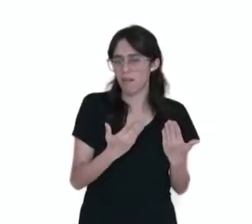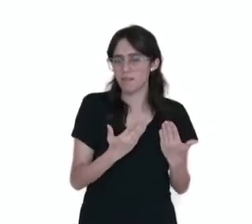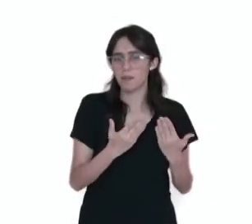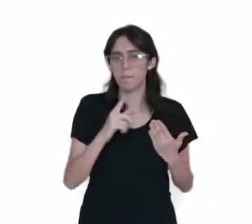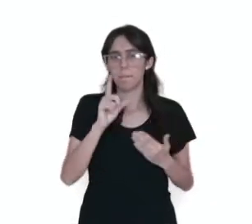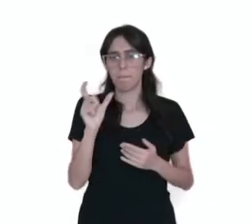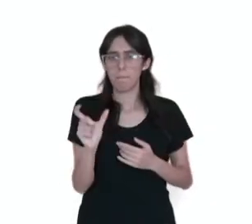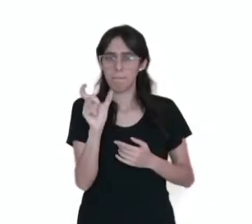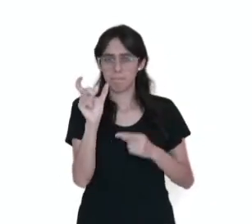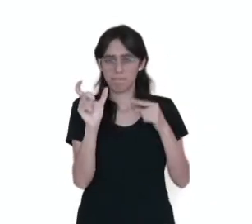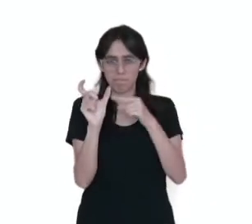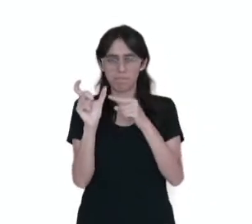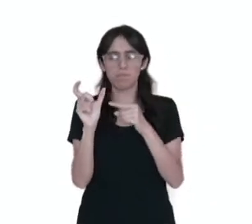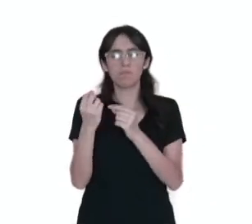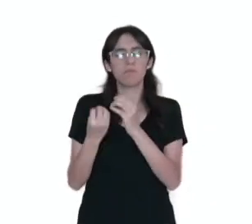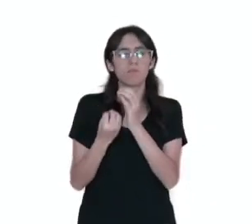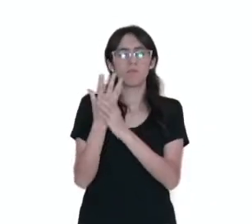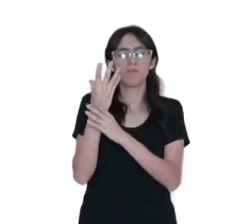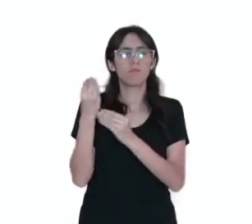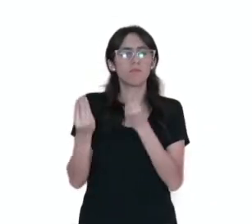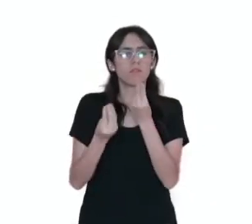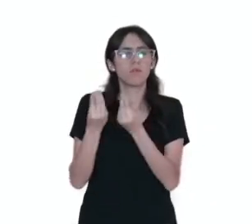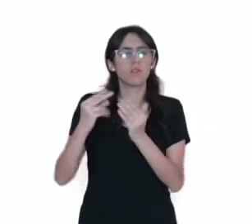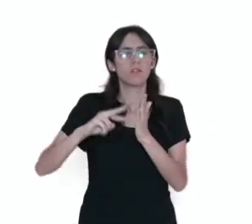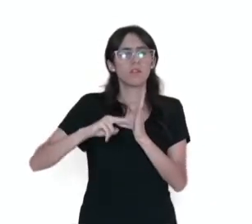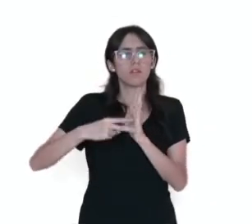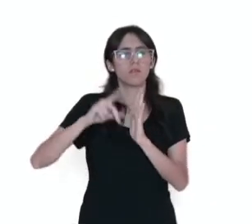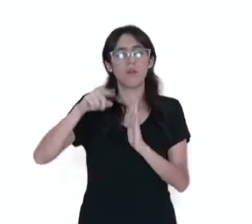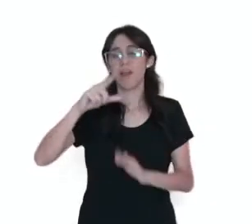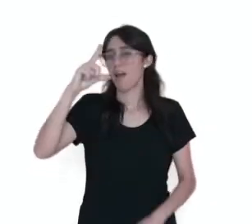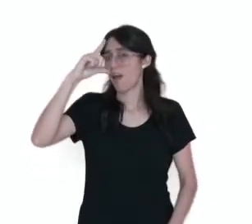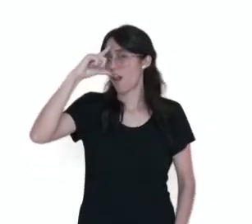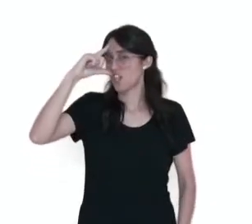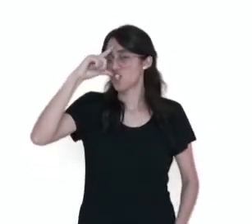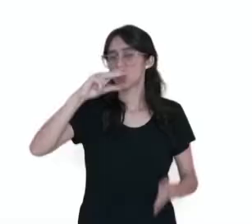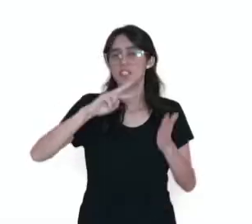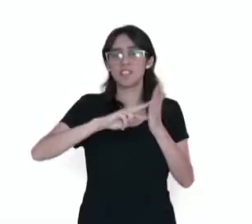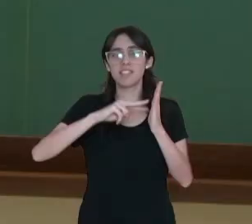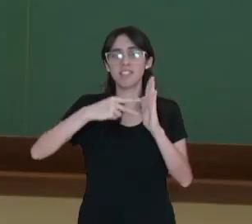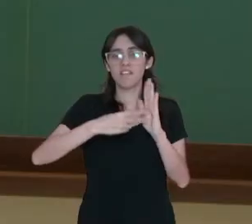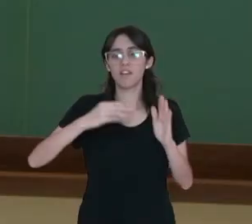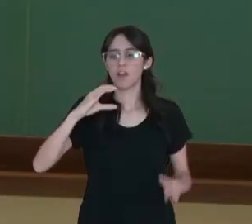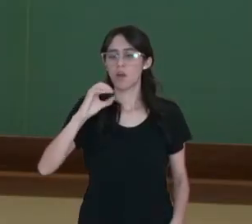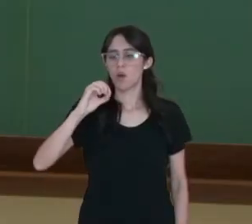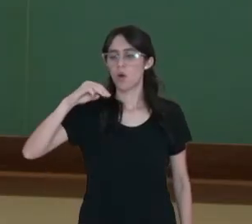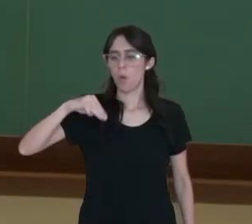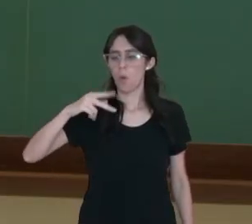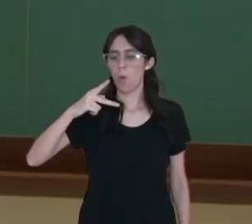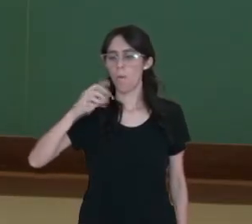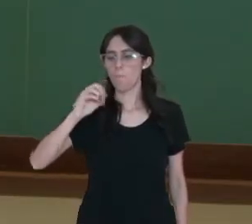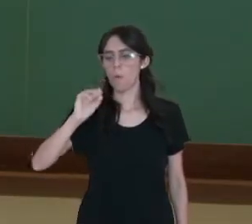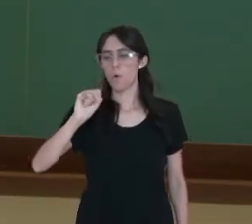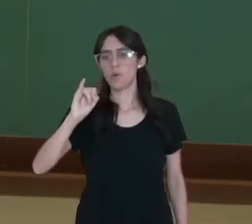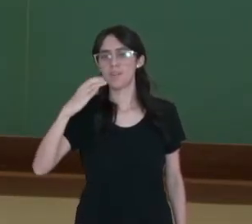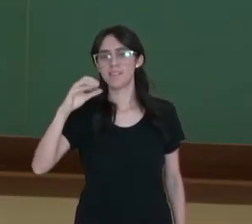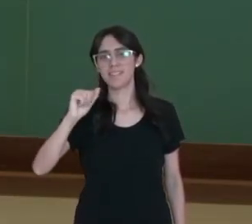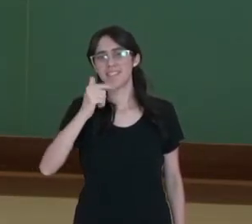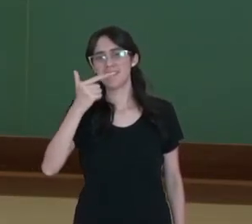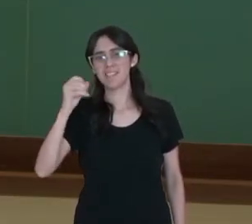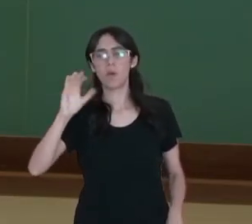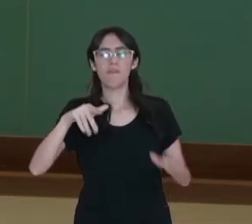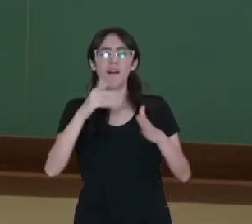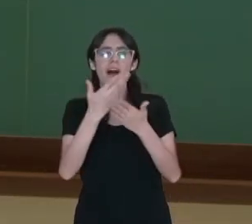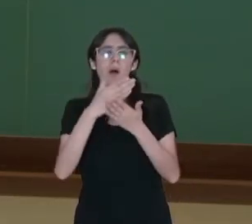da palavra, ou seja, a origem da palavra síntese, vem do latim e significa composição. Então, lá nas aulas de português, às